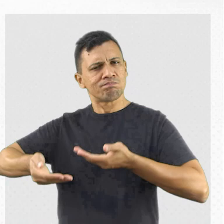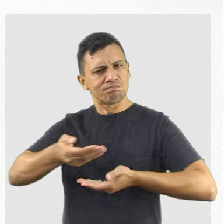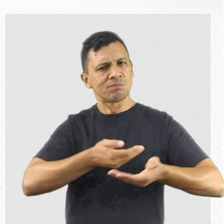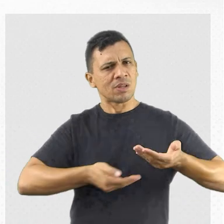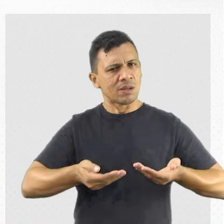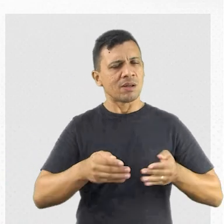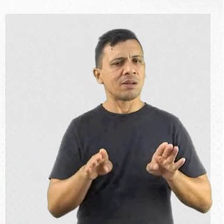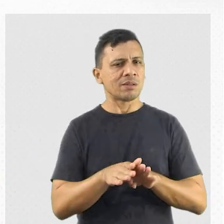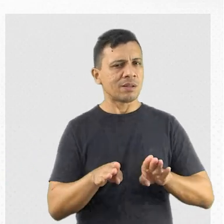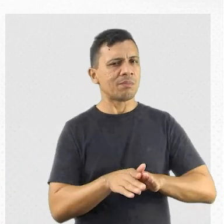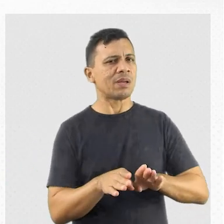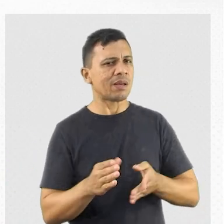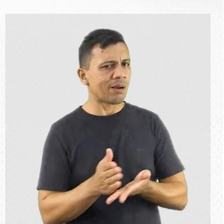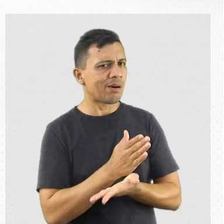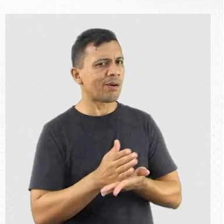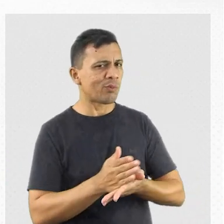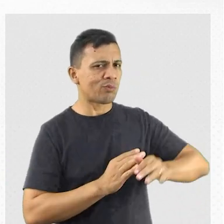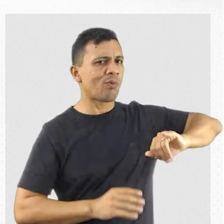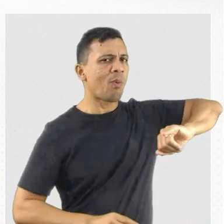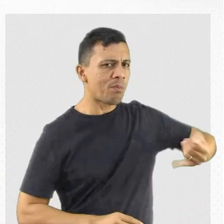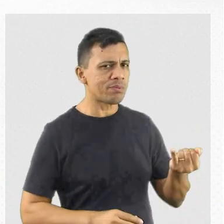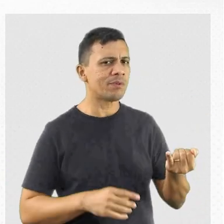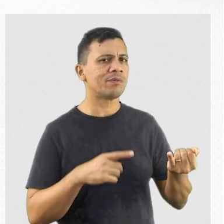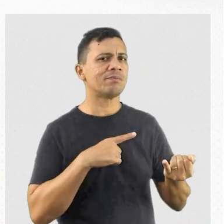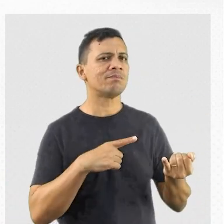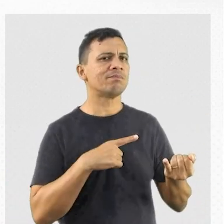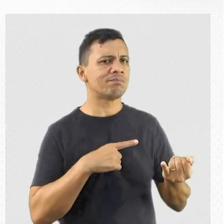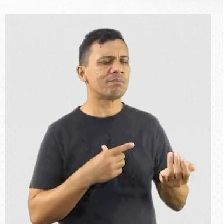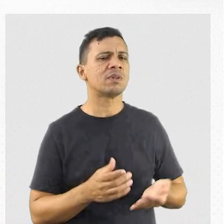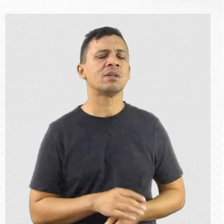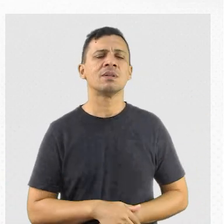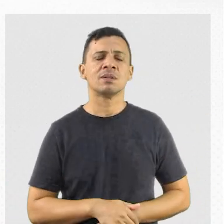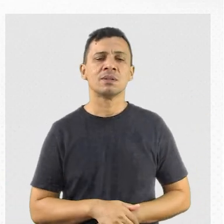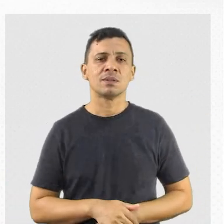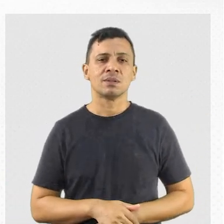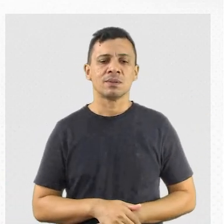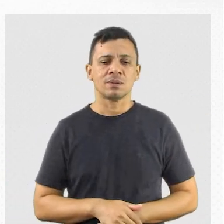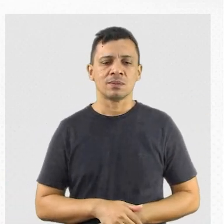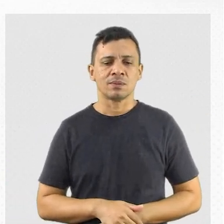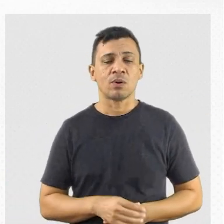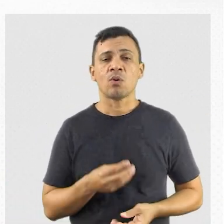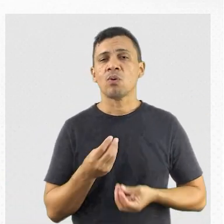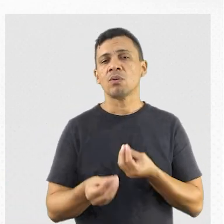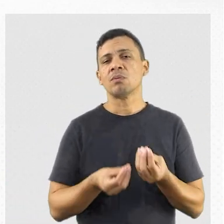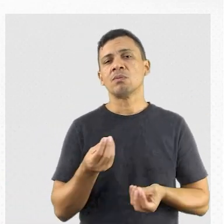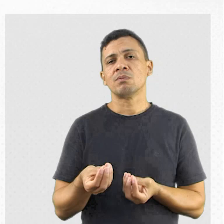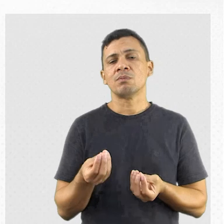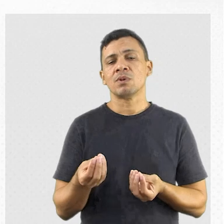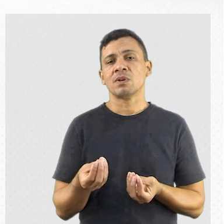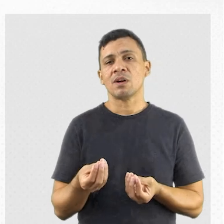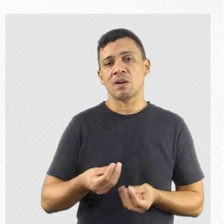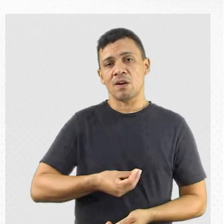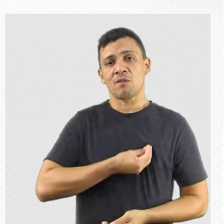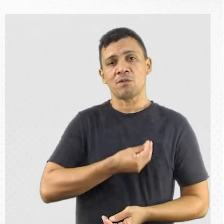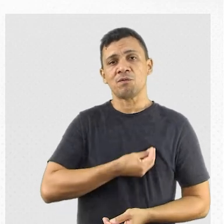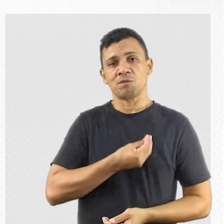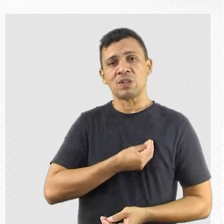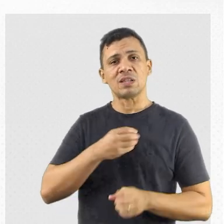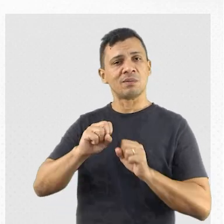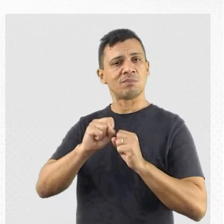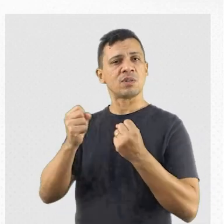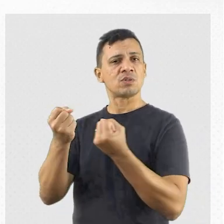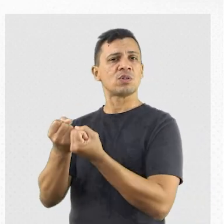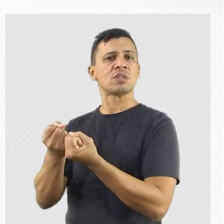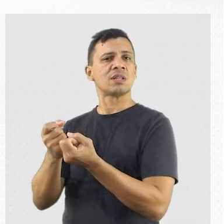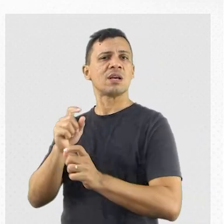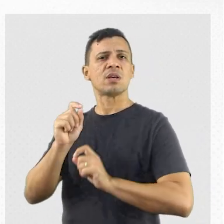nossas ações são livres e individuais, são sociais. Então, portanto, até a possibilidade que nós temos de pensar